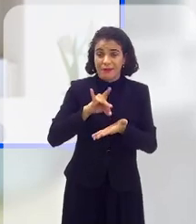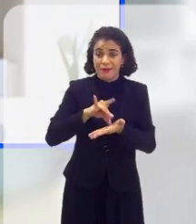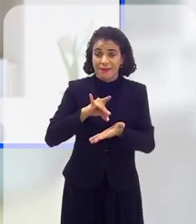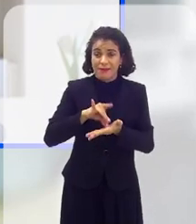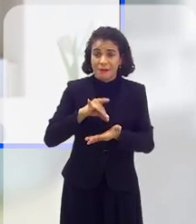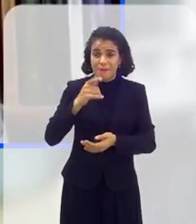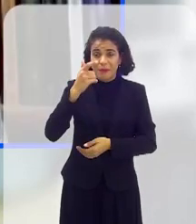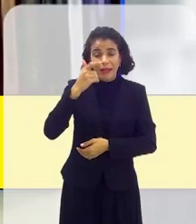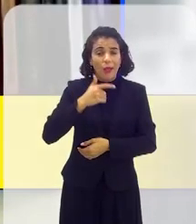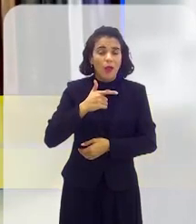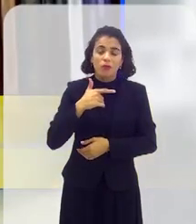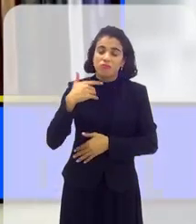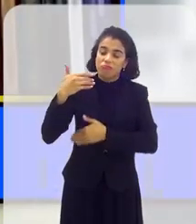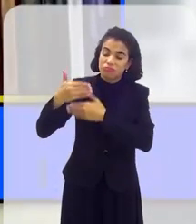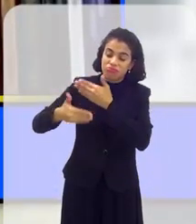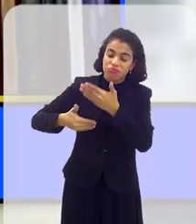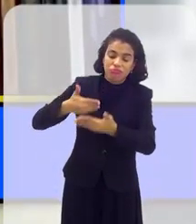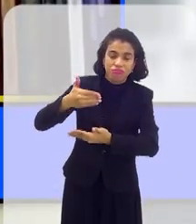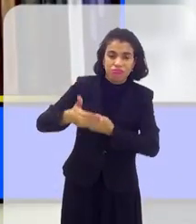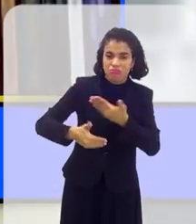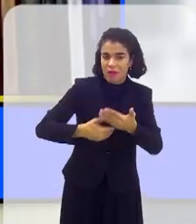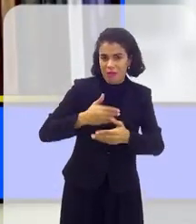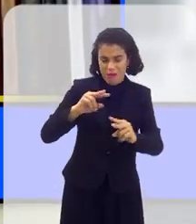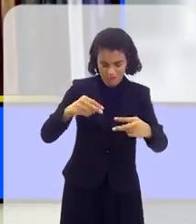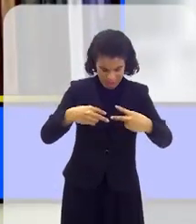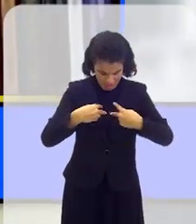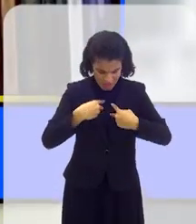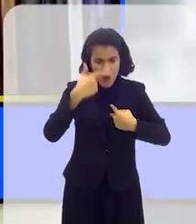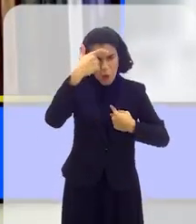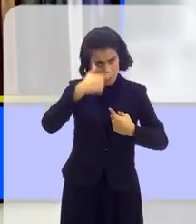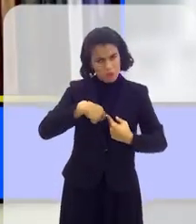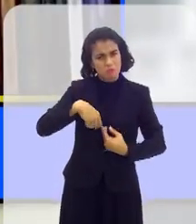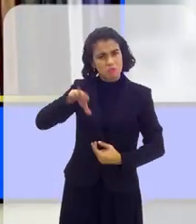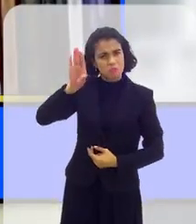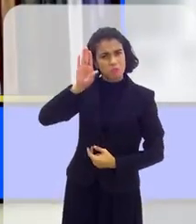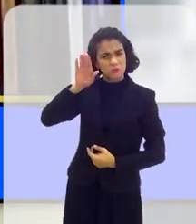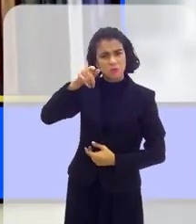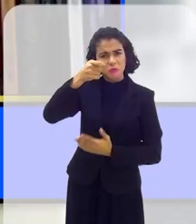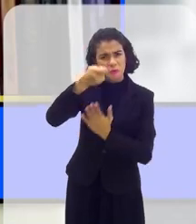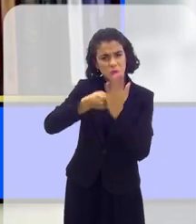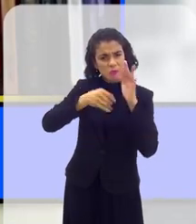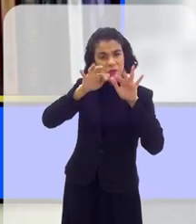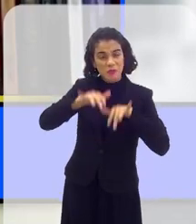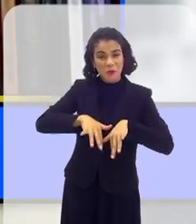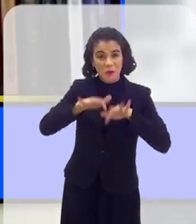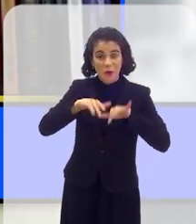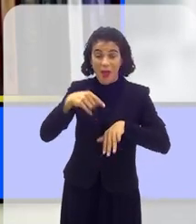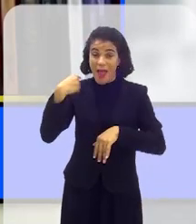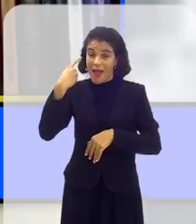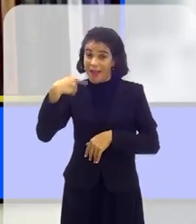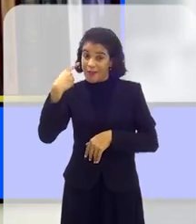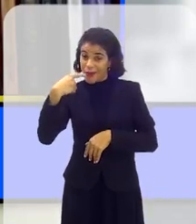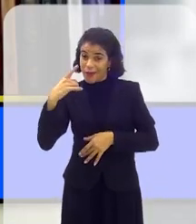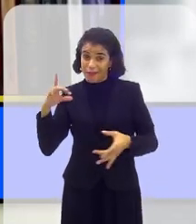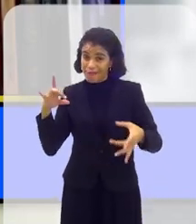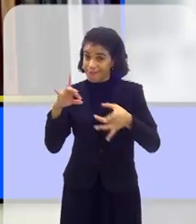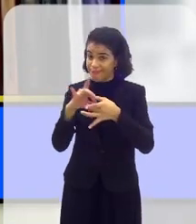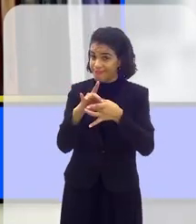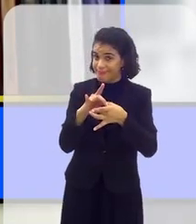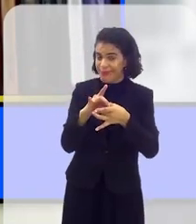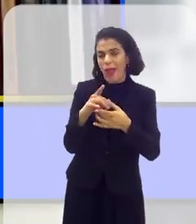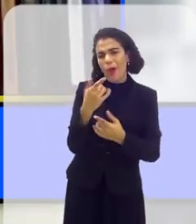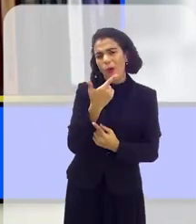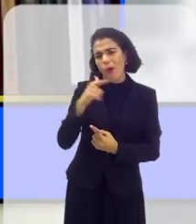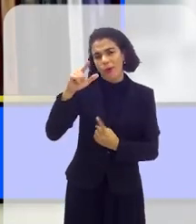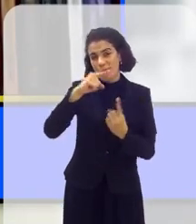poesias também? Na verdade, eu sempre me considerei escritor, né? Tanto que eu me dediquei à advocacia, e a advocacia